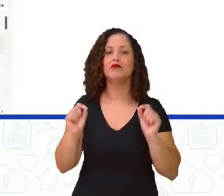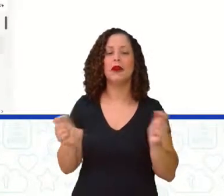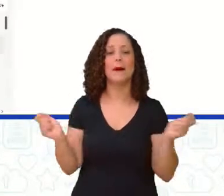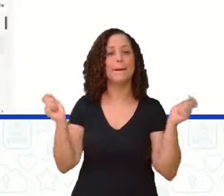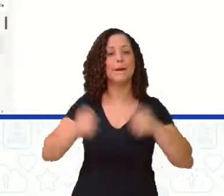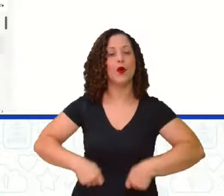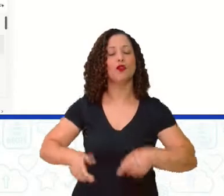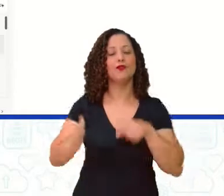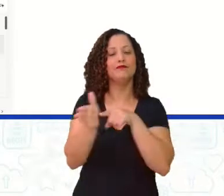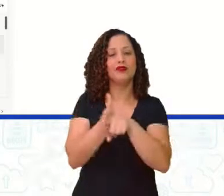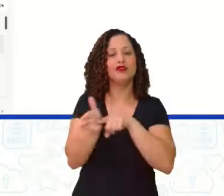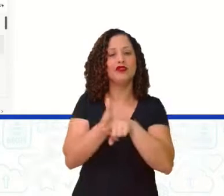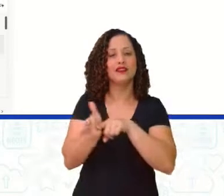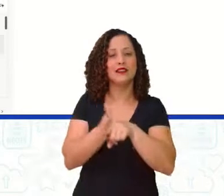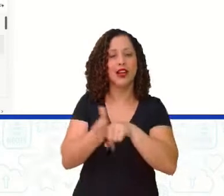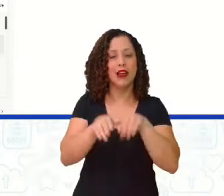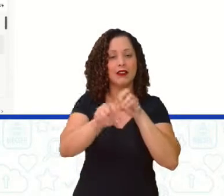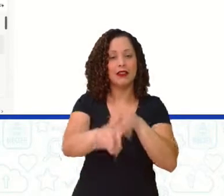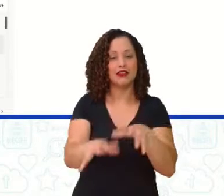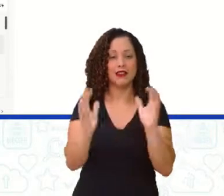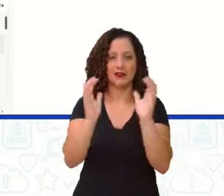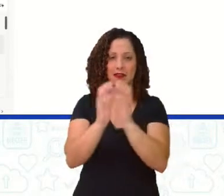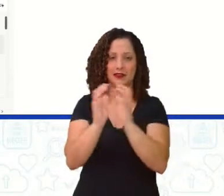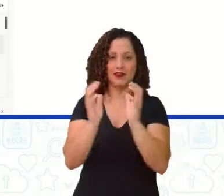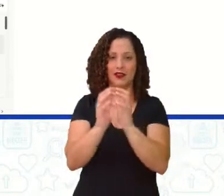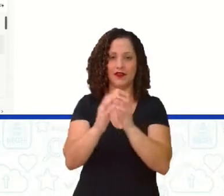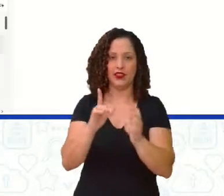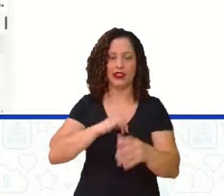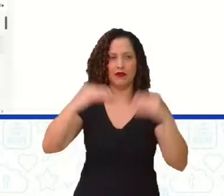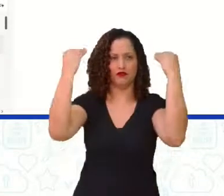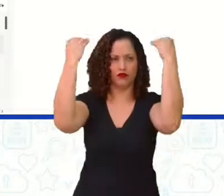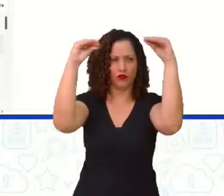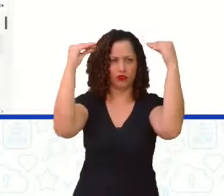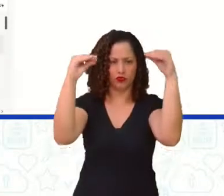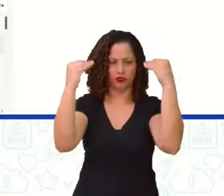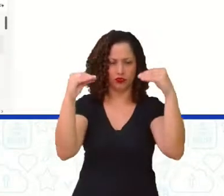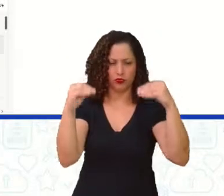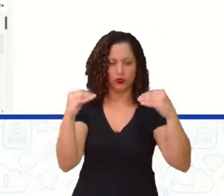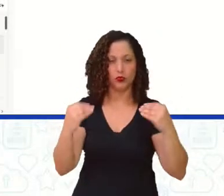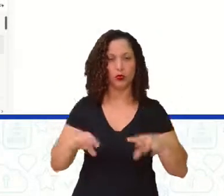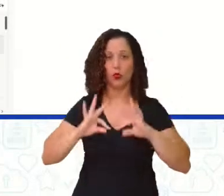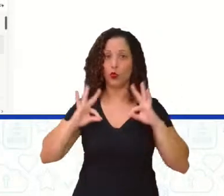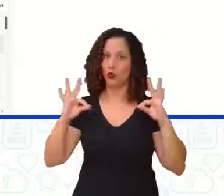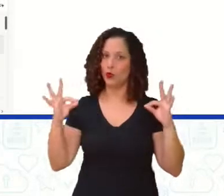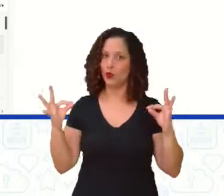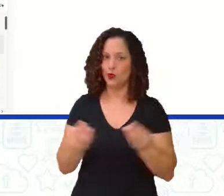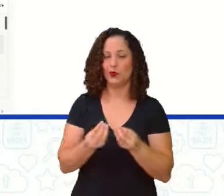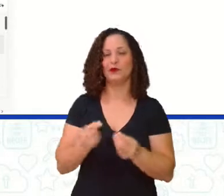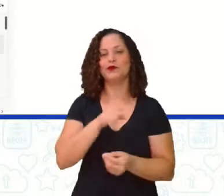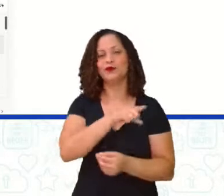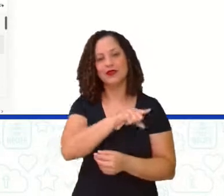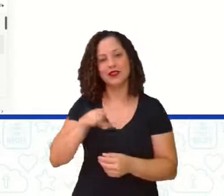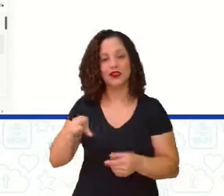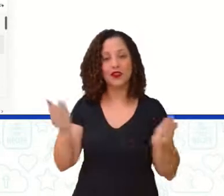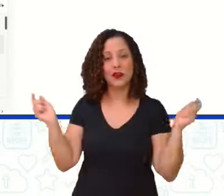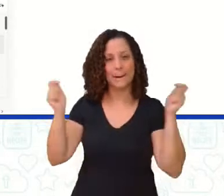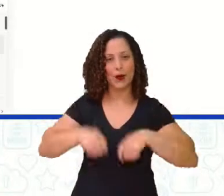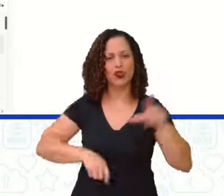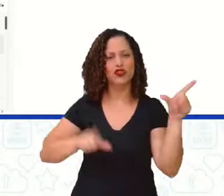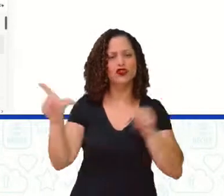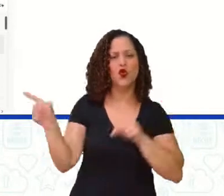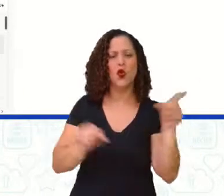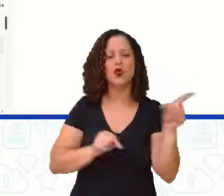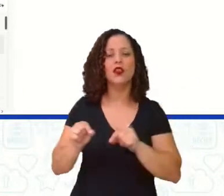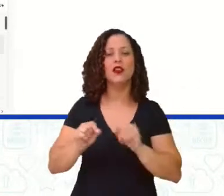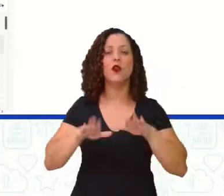de pesquisa o nome Educa Recife. Lá tem as playlists e através dela vocês podem escolher o que é que